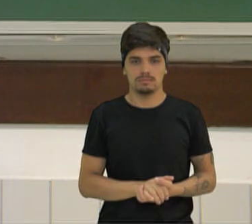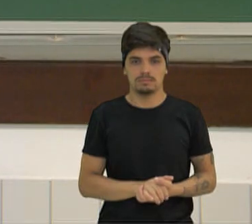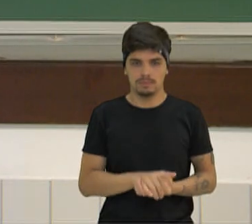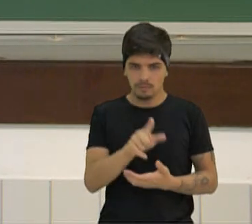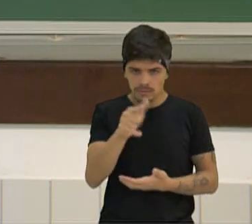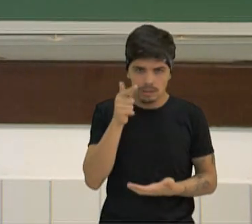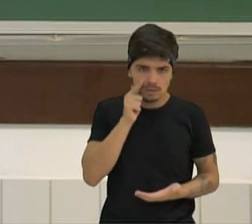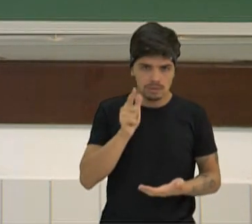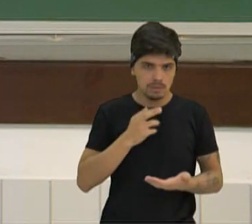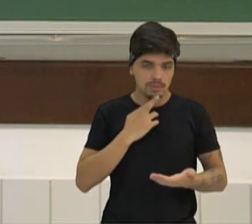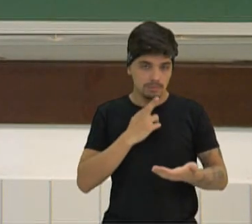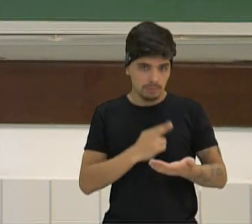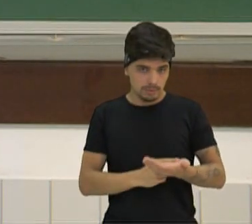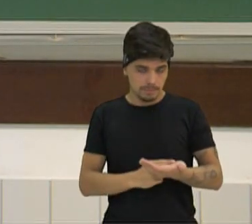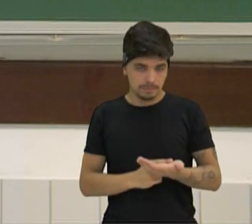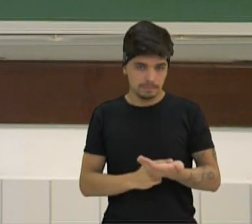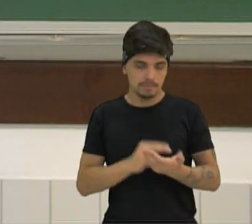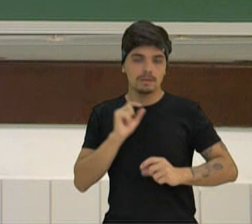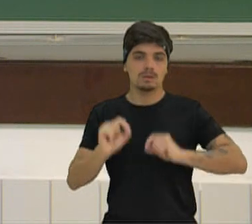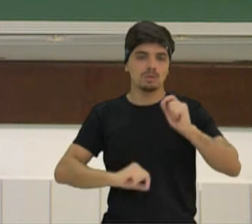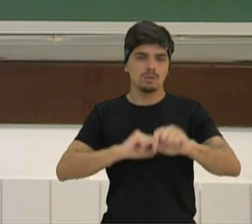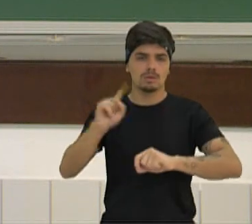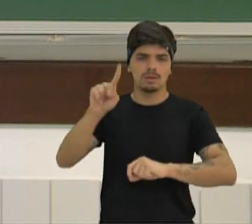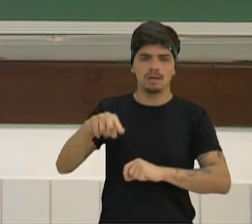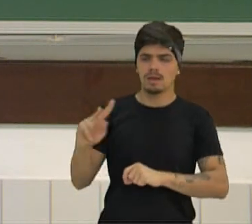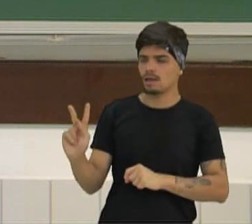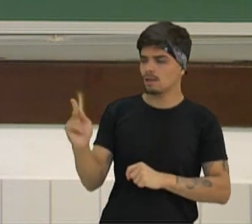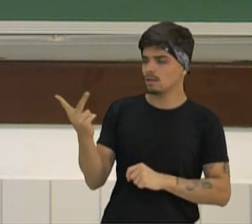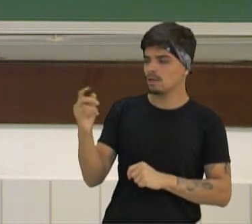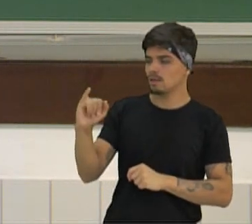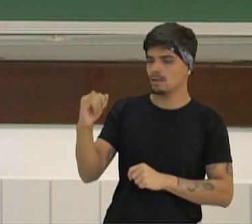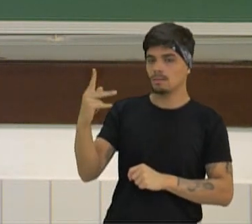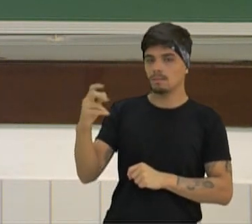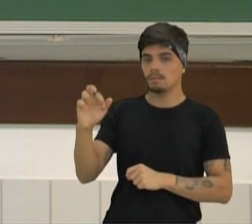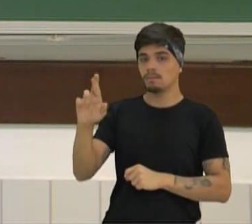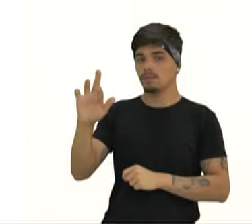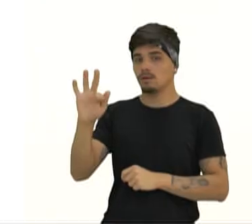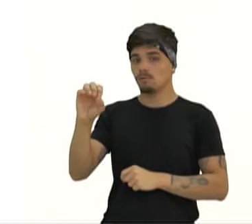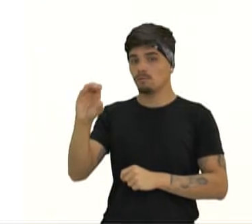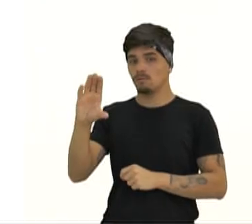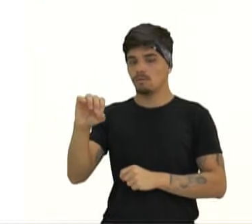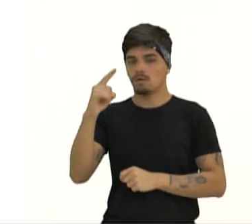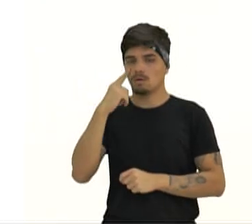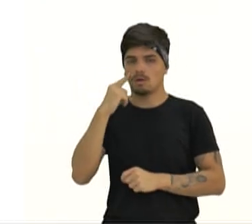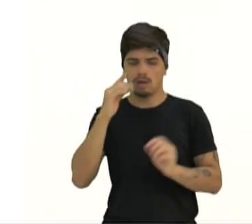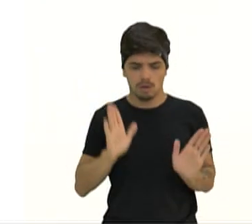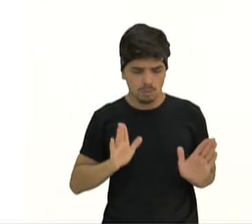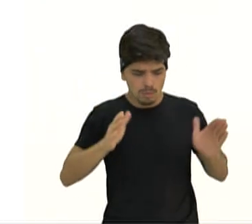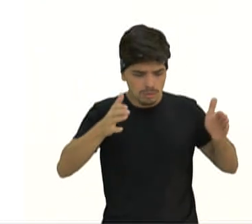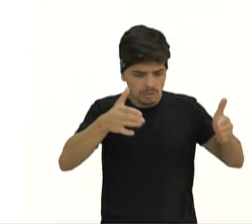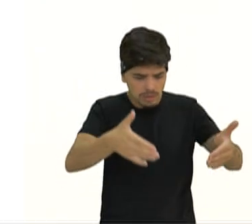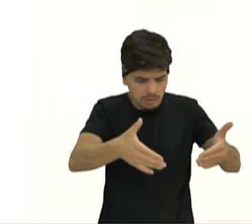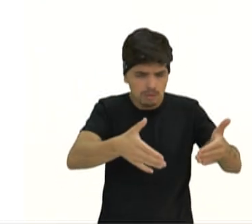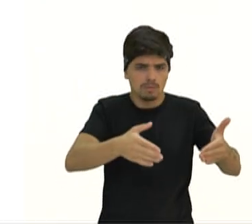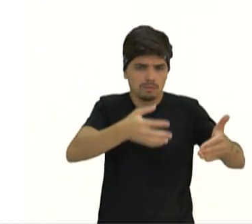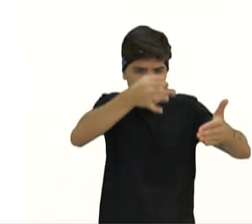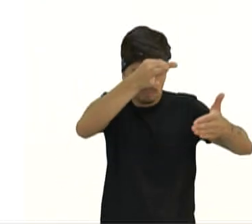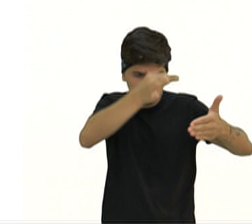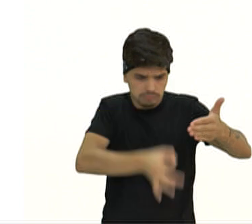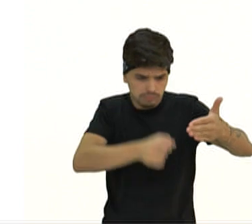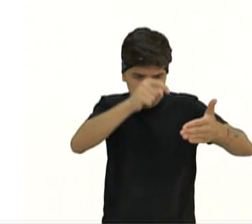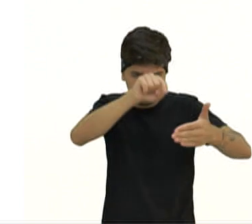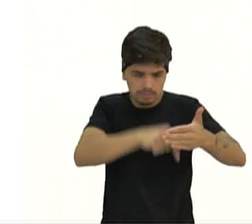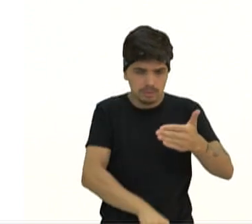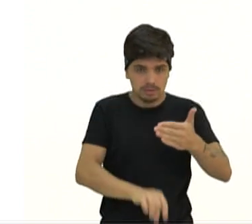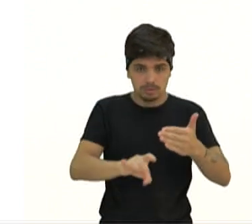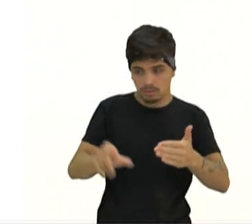e conseguiram responder o quê que é o hiperfoco pessoal é um estado de alta concentração em que o indivíduo